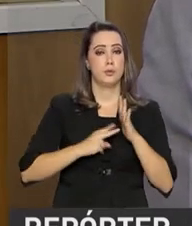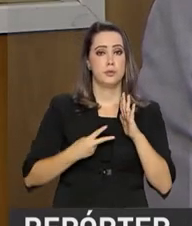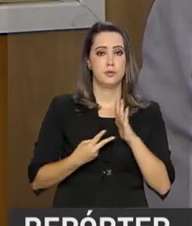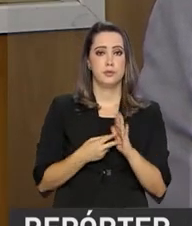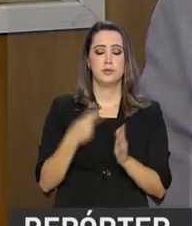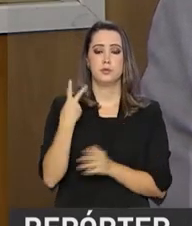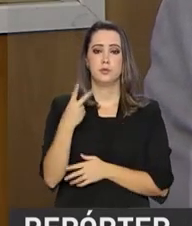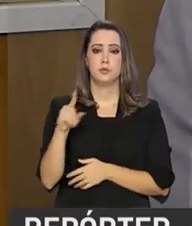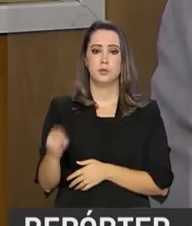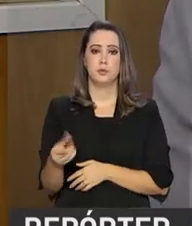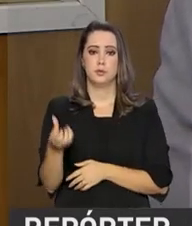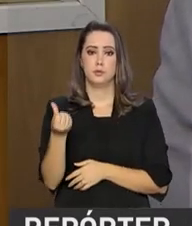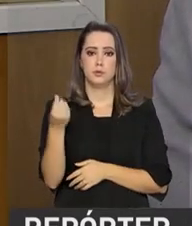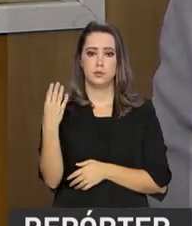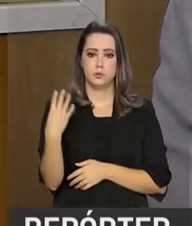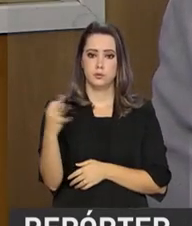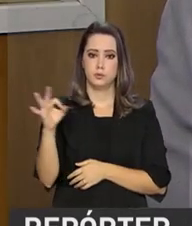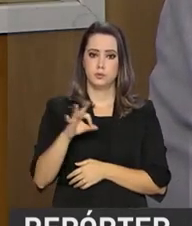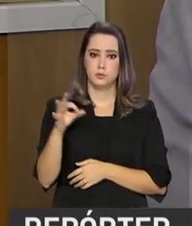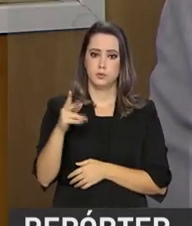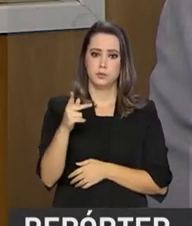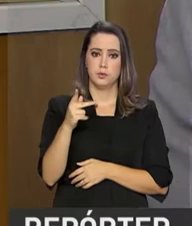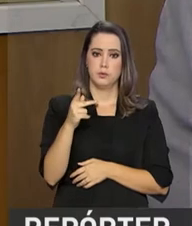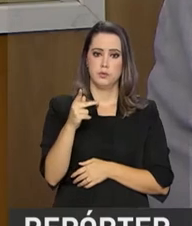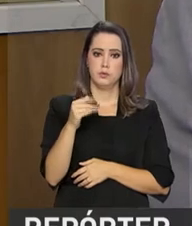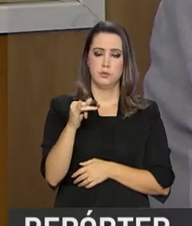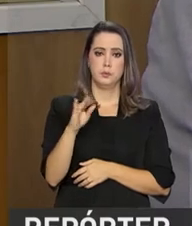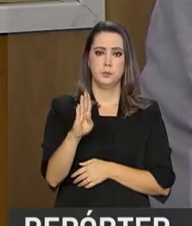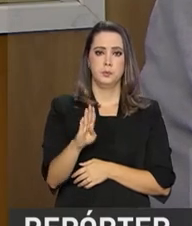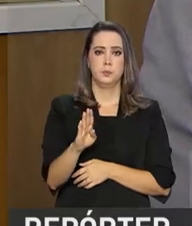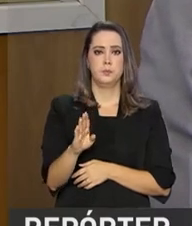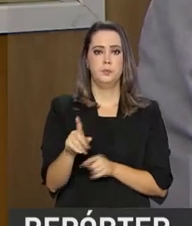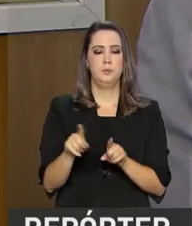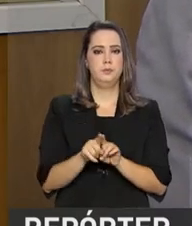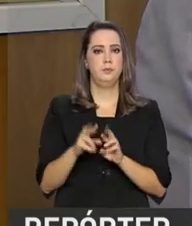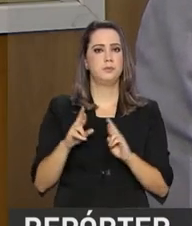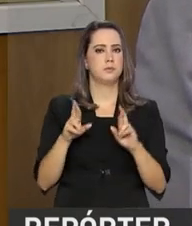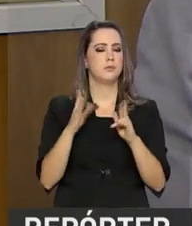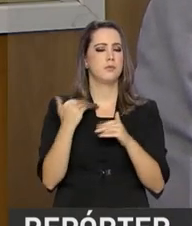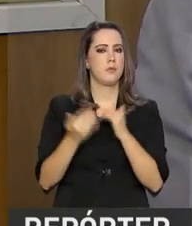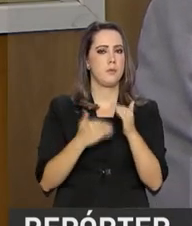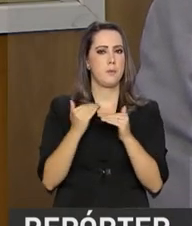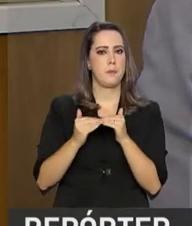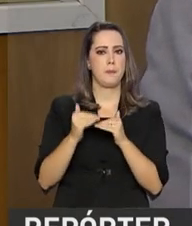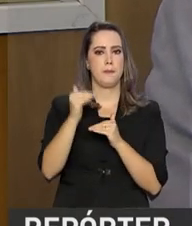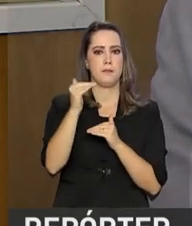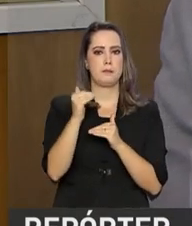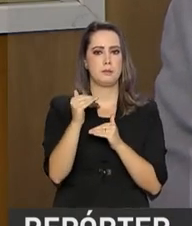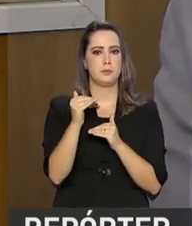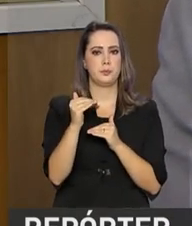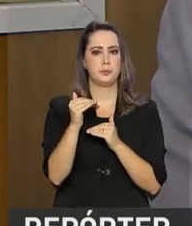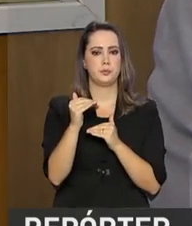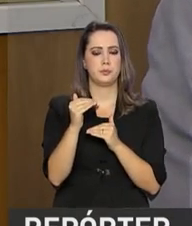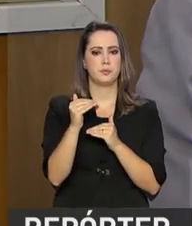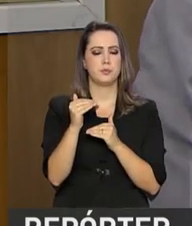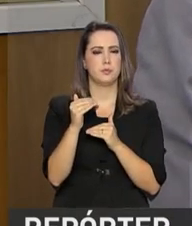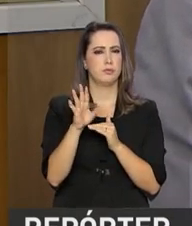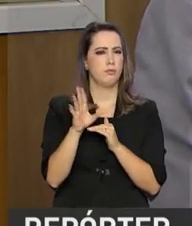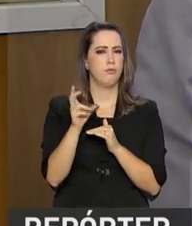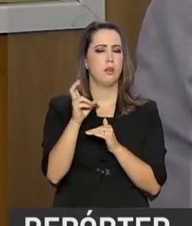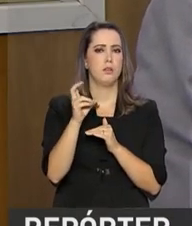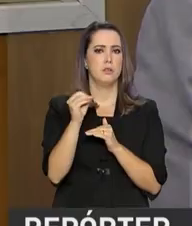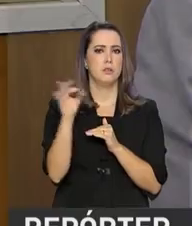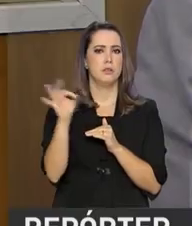dois pontos 64 por cento do pib a estimativa é que isso poderia é é ser pelo menos